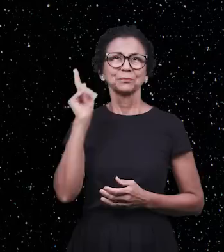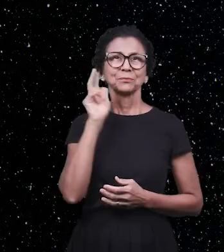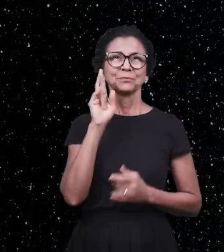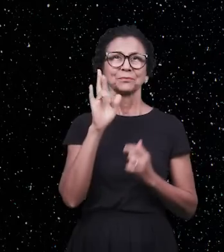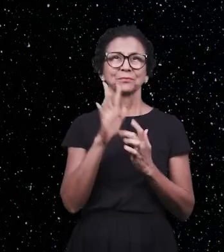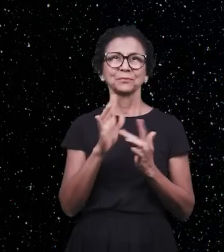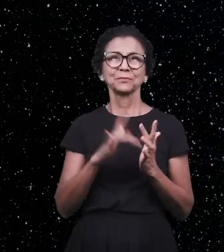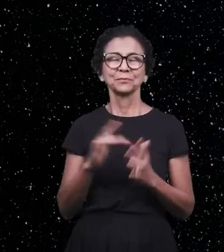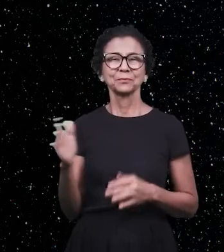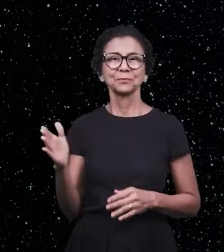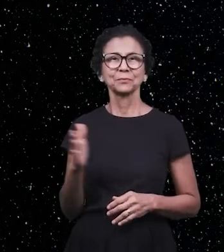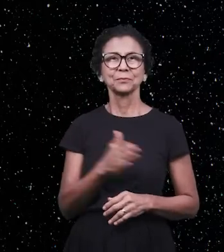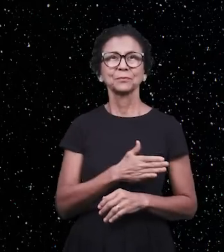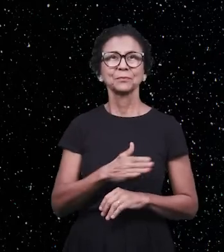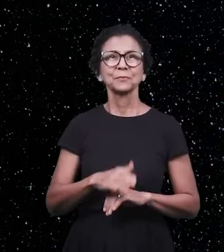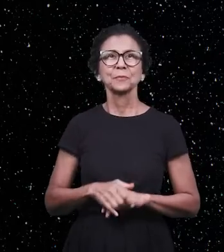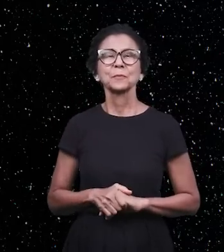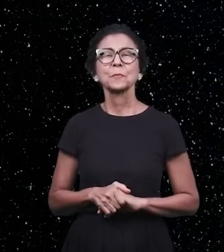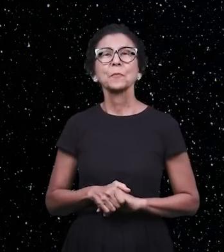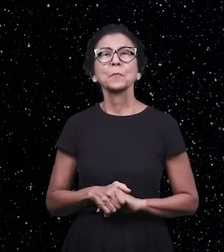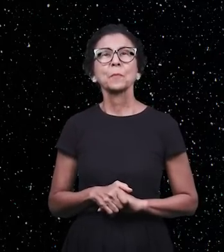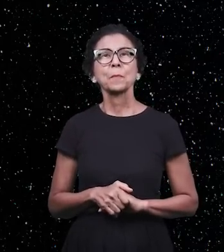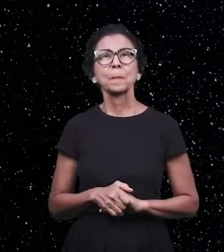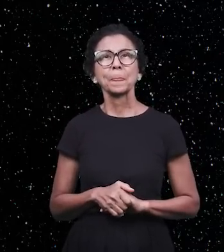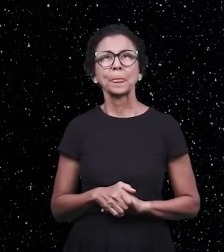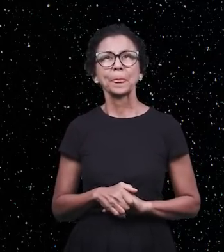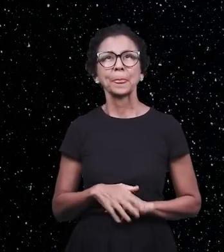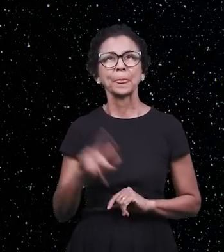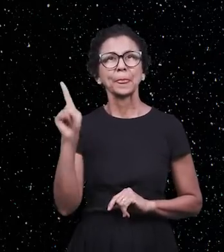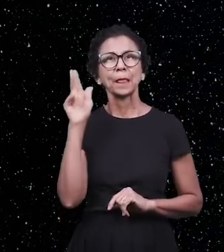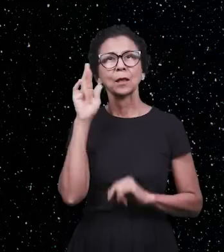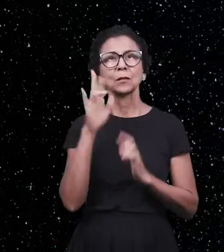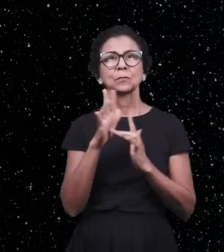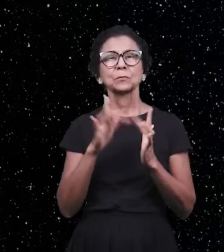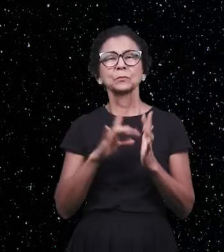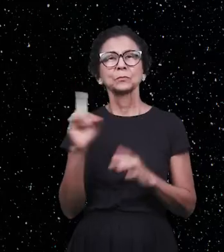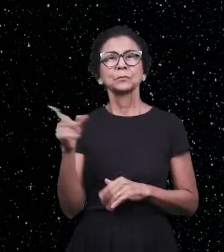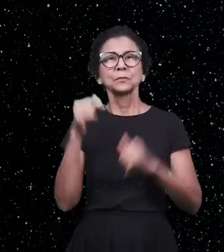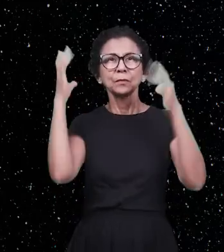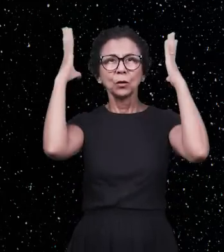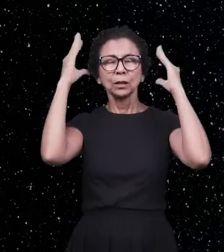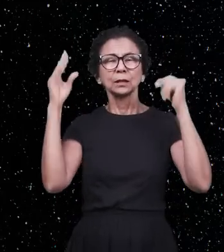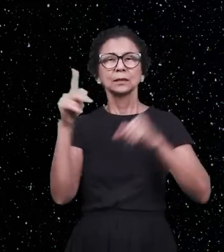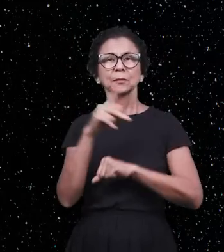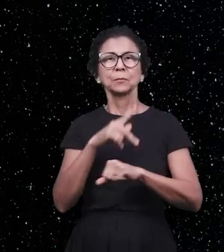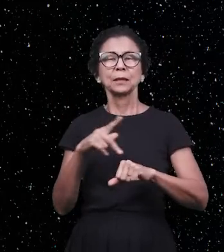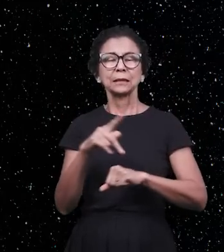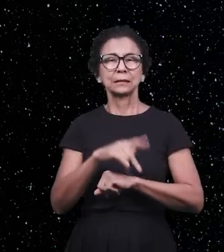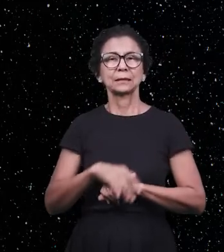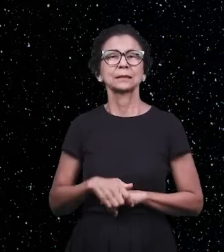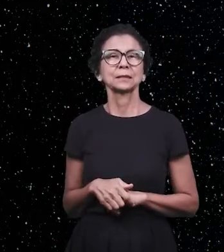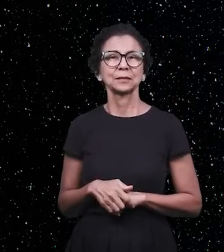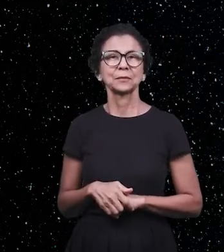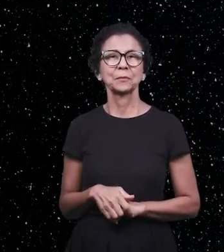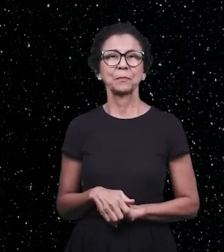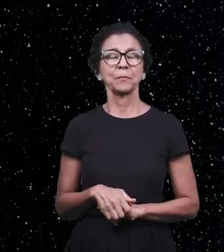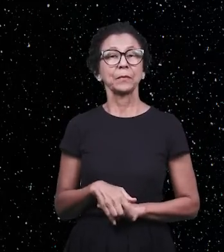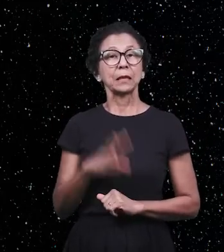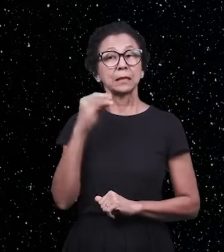Senhor Jesus. A paz do Senhor Jesus a todos. Sou Lidiane da ICM Haia, na Holanda. Cada vez mais